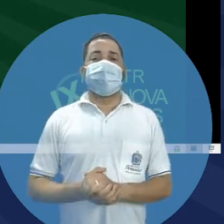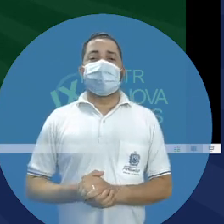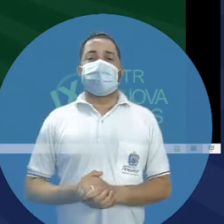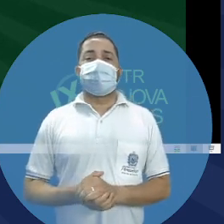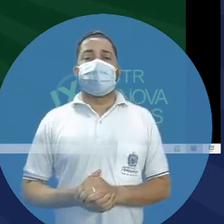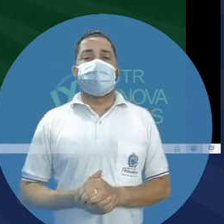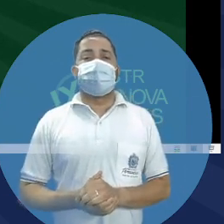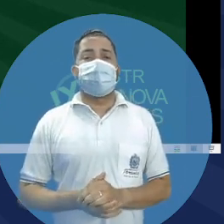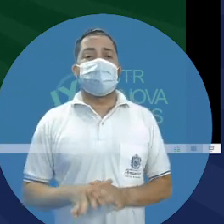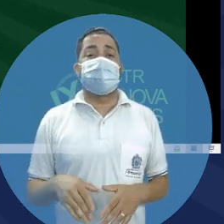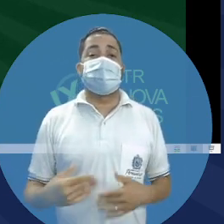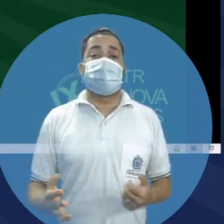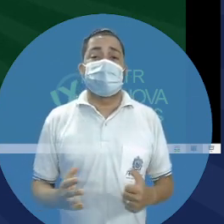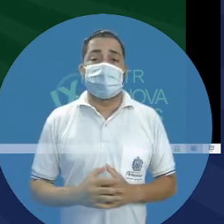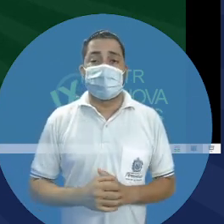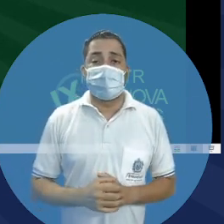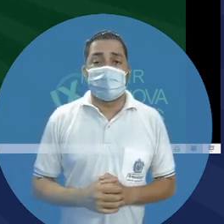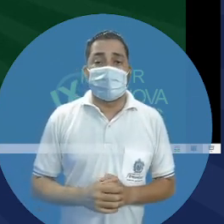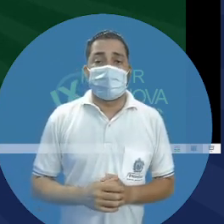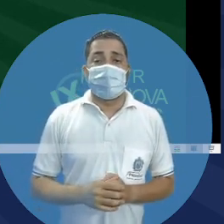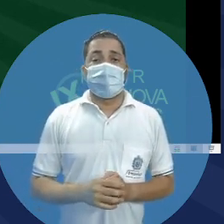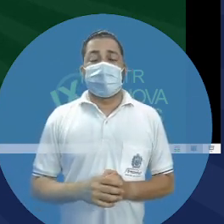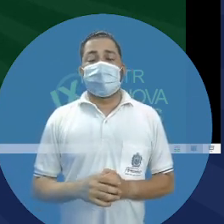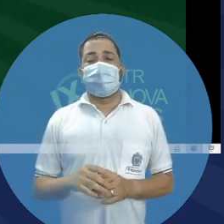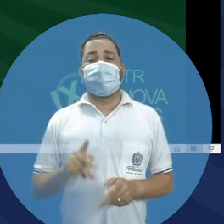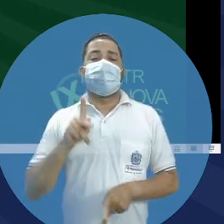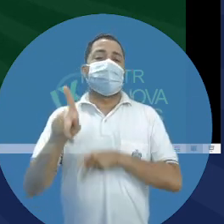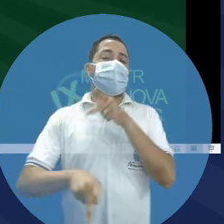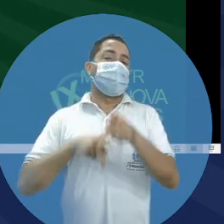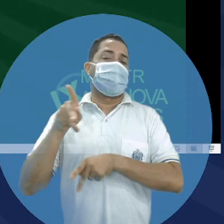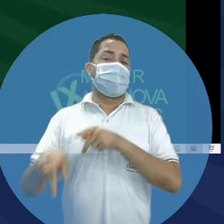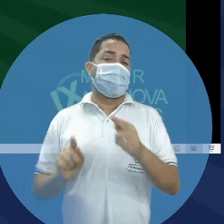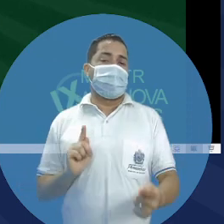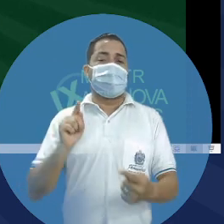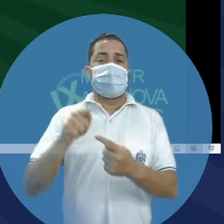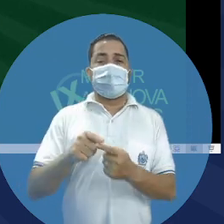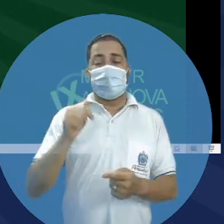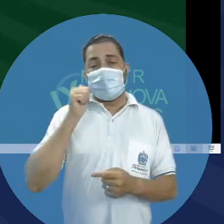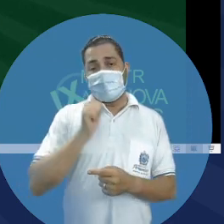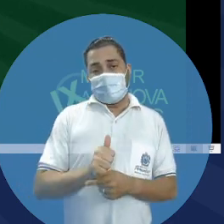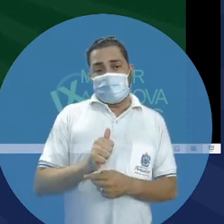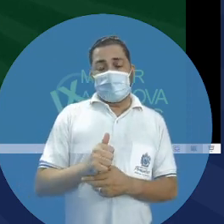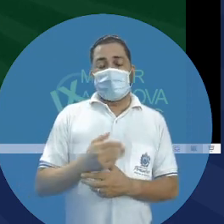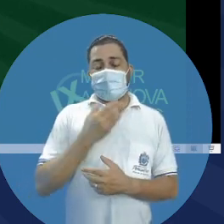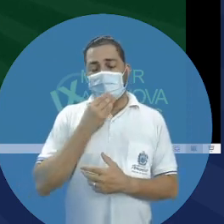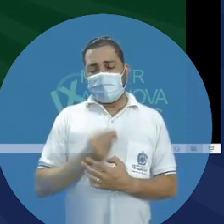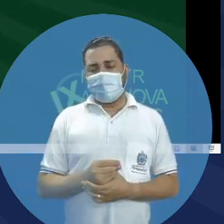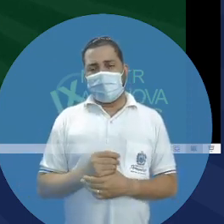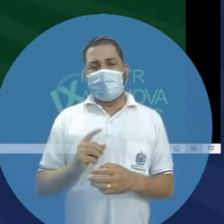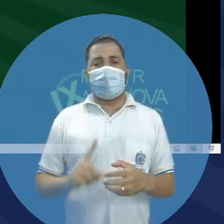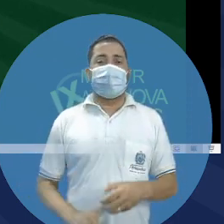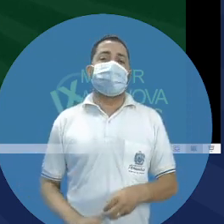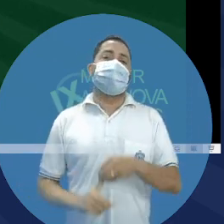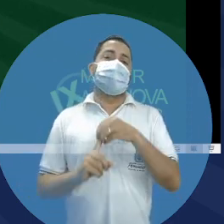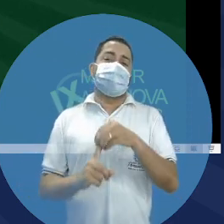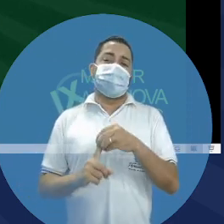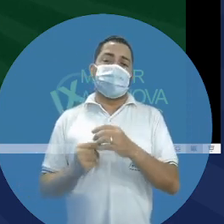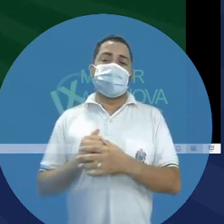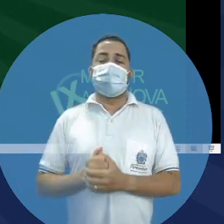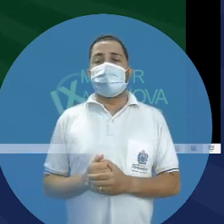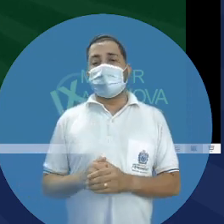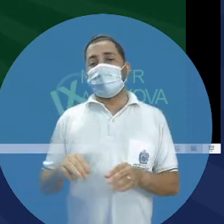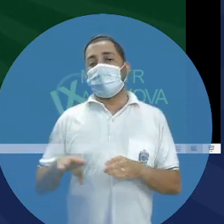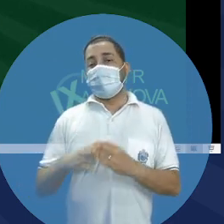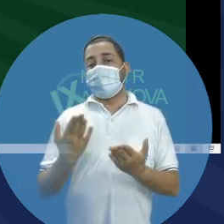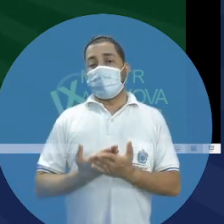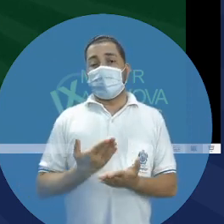E o público-alvo são as meninas, os meninos, e principalmente o entorno da escola e a comunidade